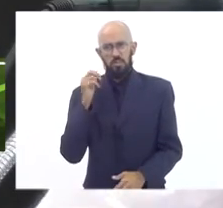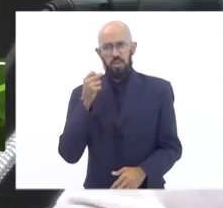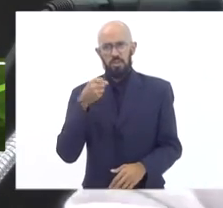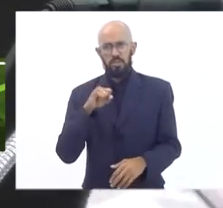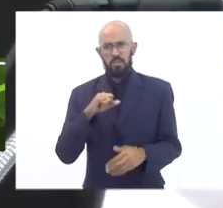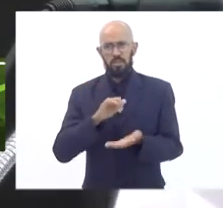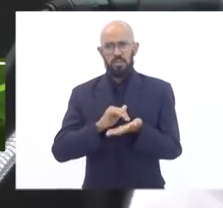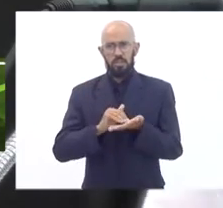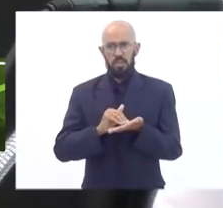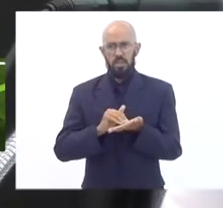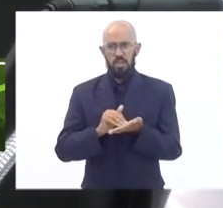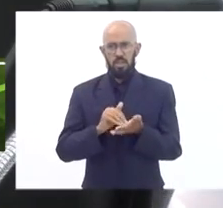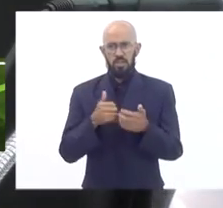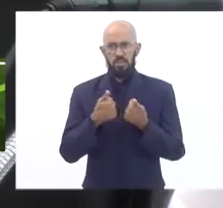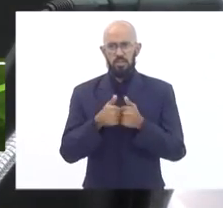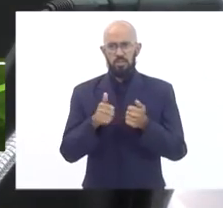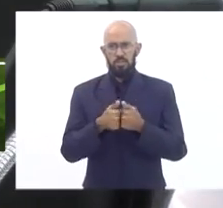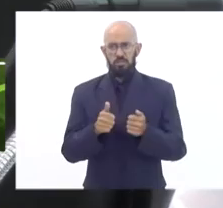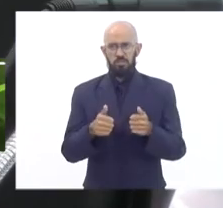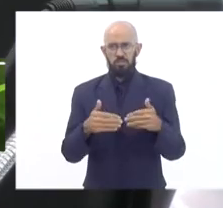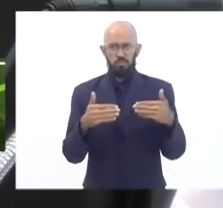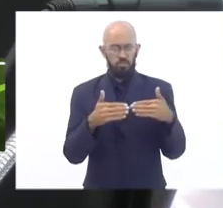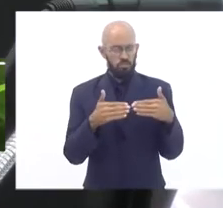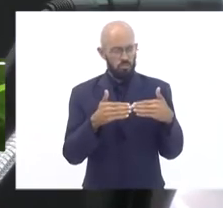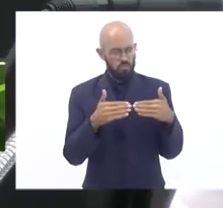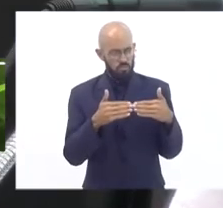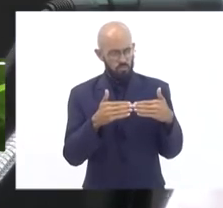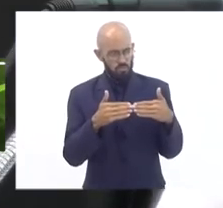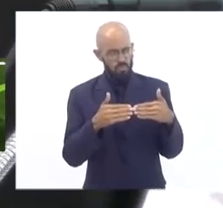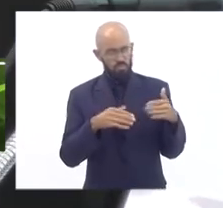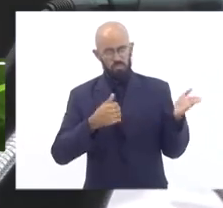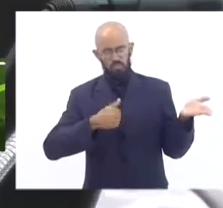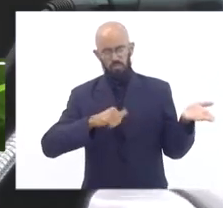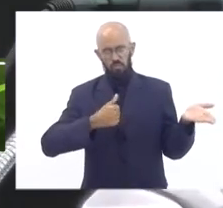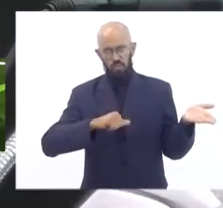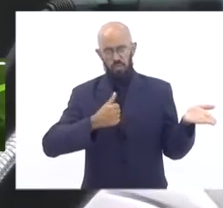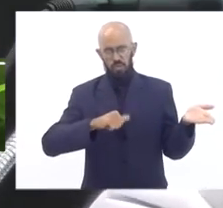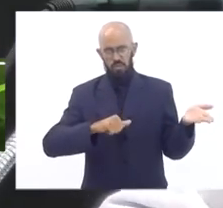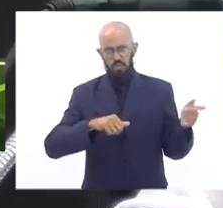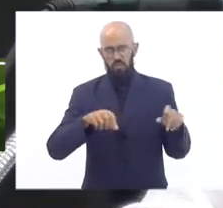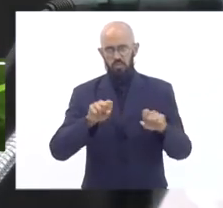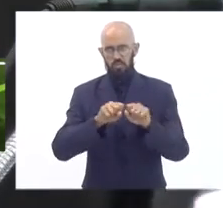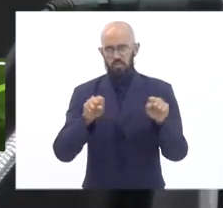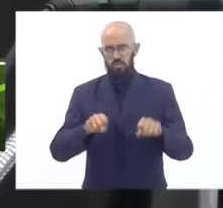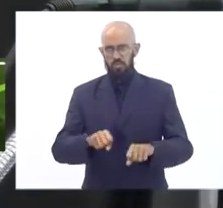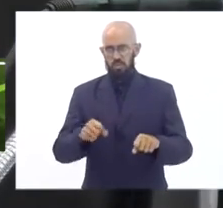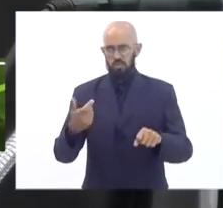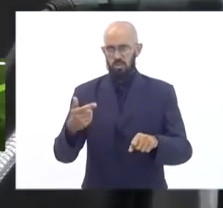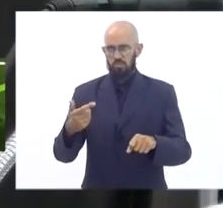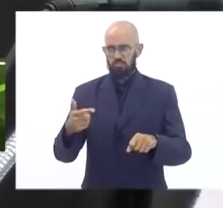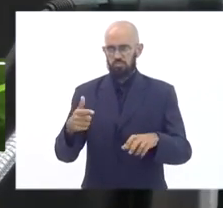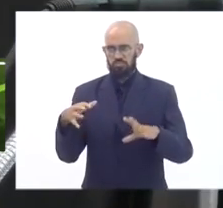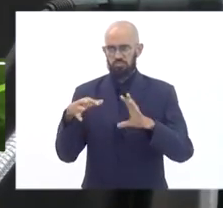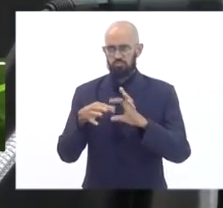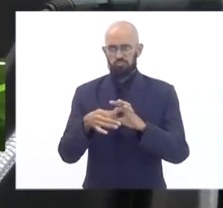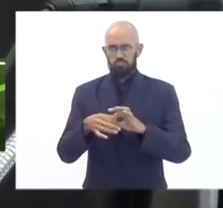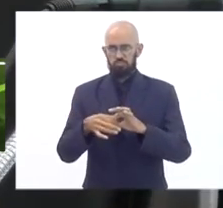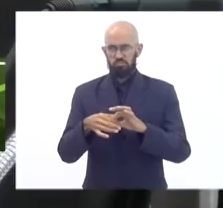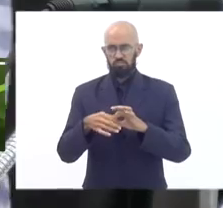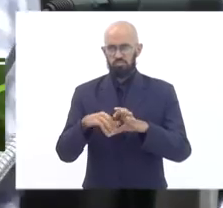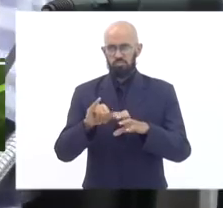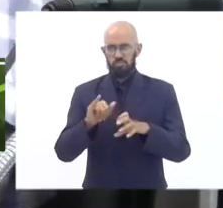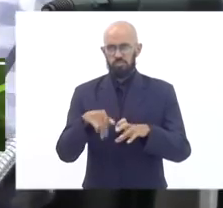Transportes concorda com essa avaliação de que o sistema não é integrado de forma